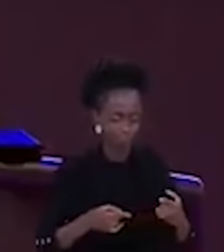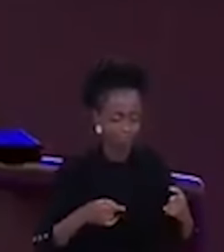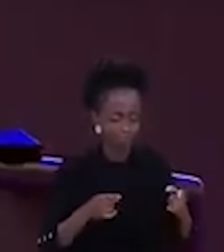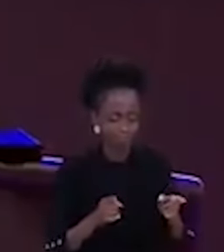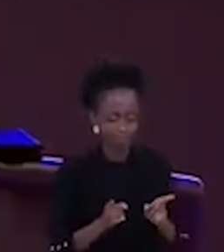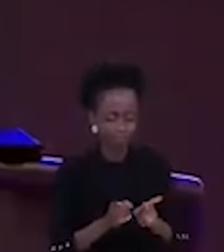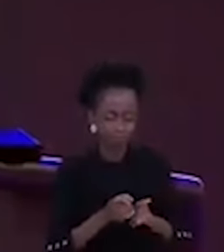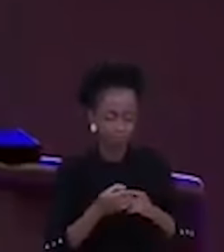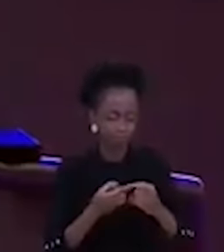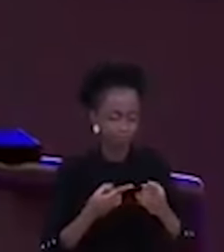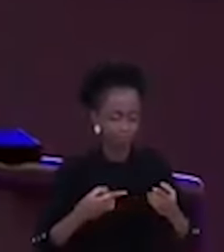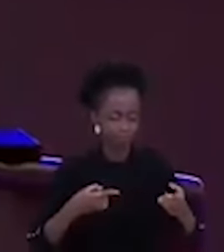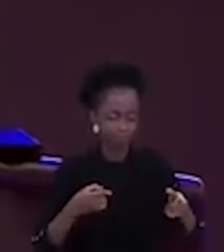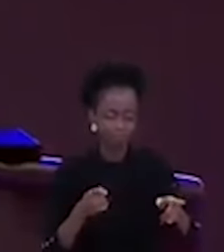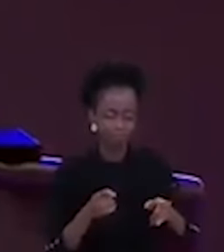meu